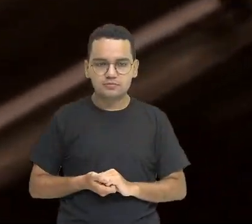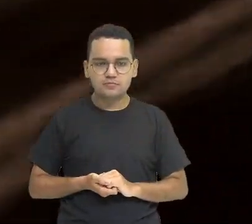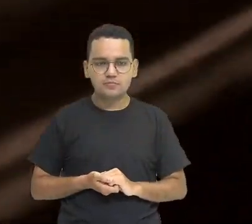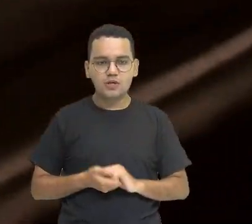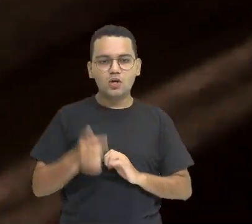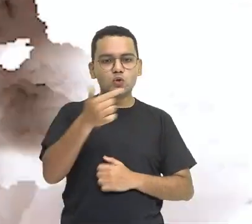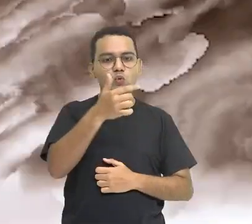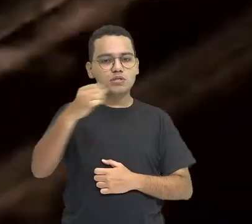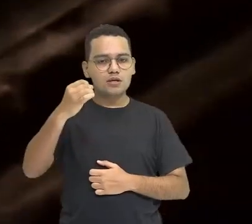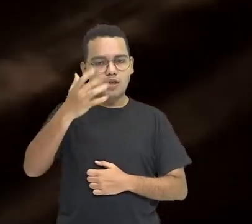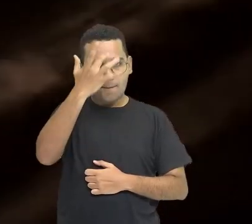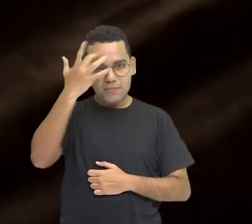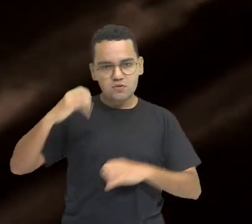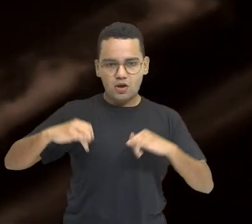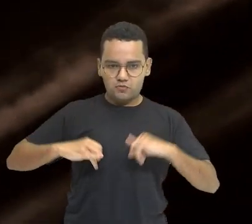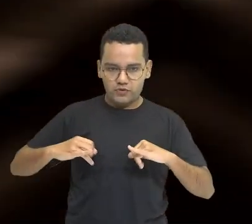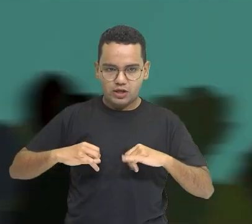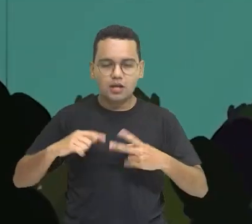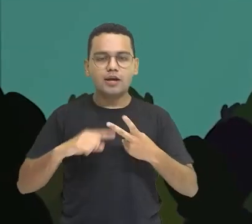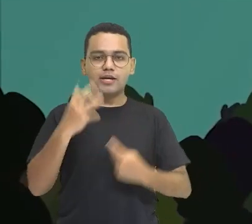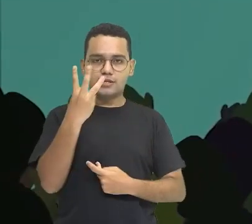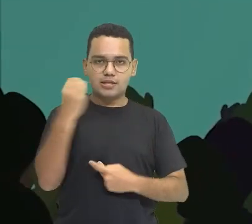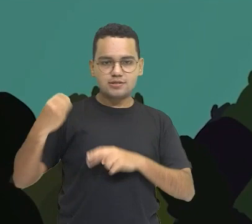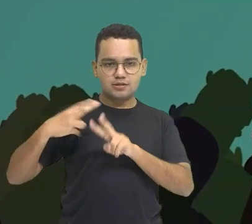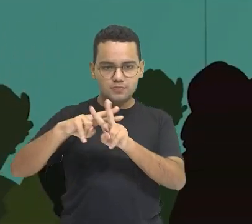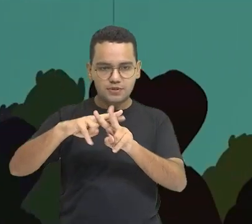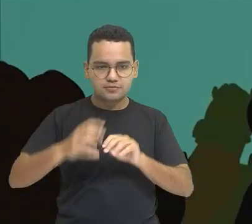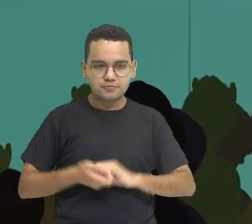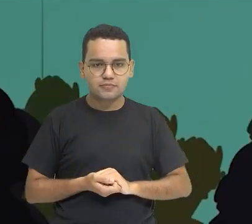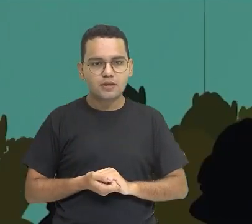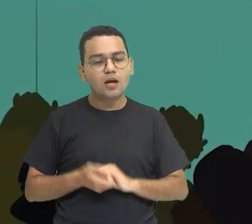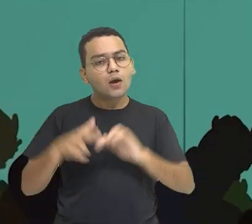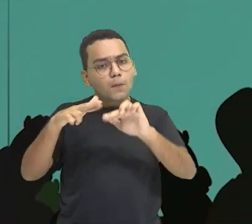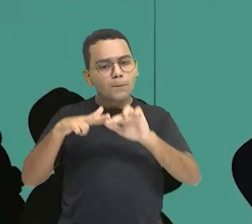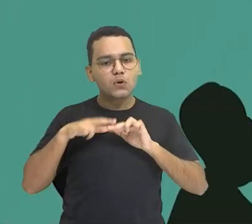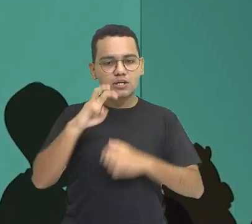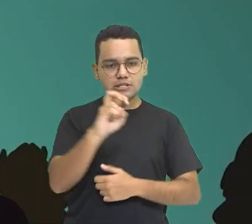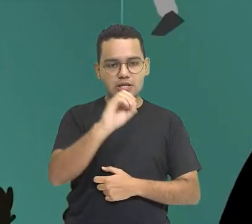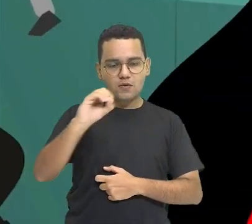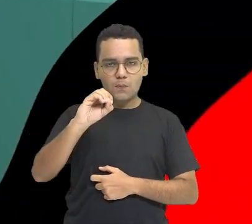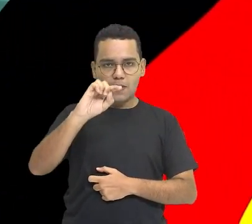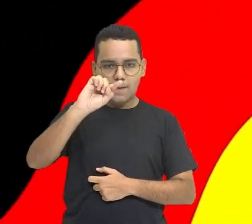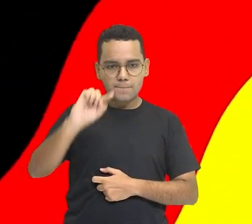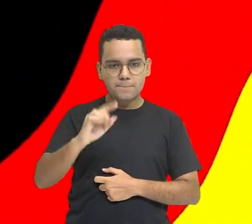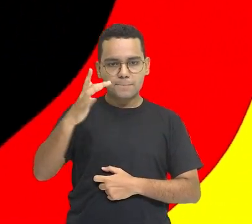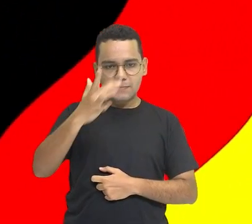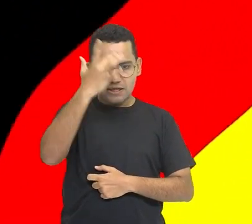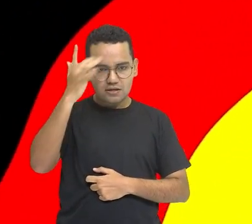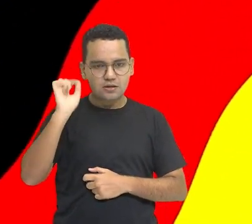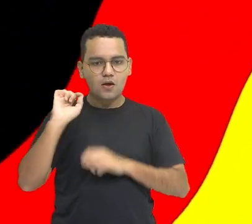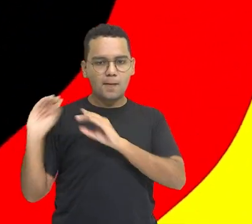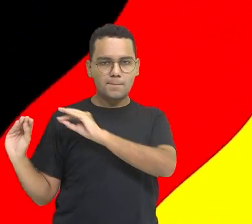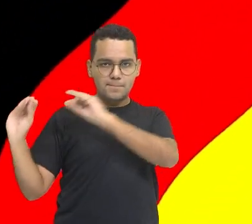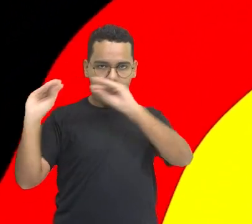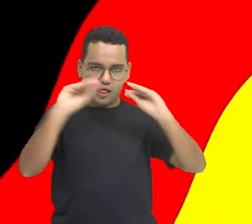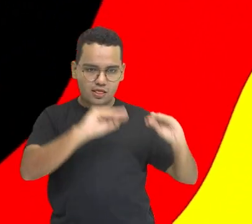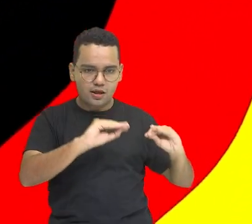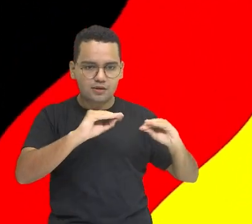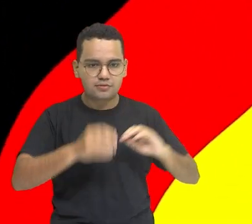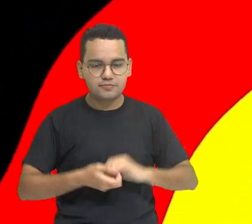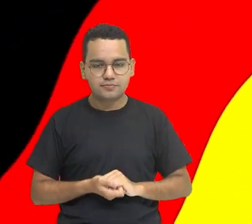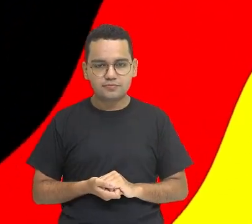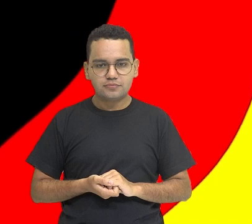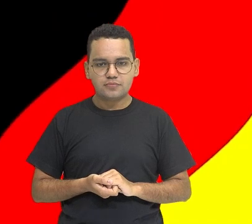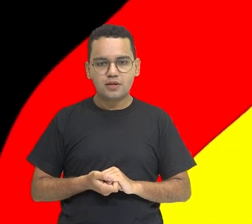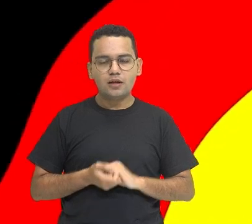ficaram feridas e 300 foram presas. Mas ainda assim, 5.000 pessoas atravessaram de Berlim Oriental para Berlim Ocidental ao longo